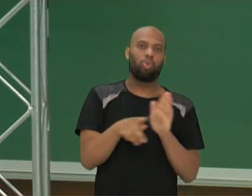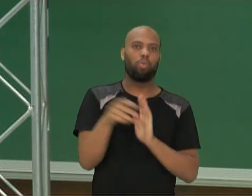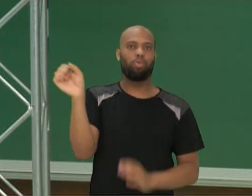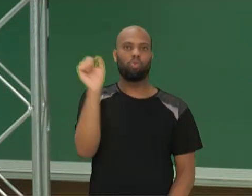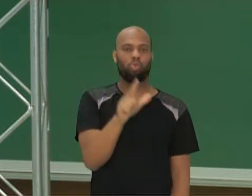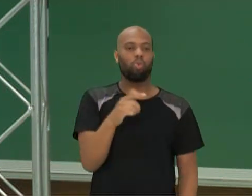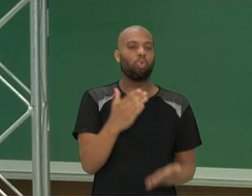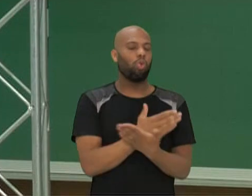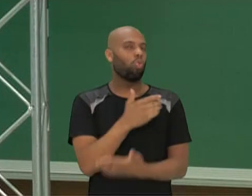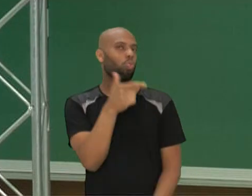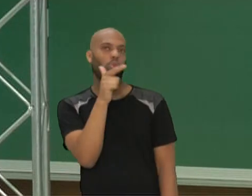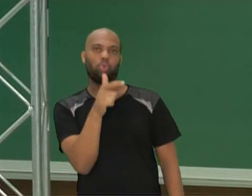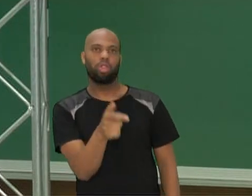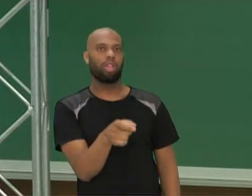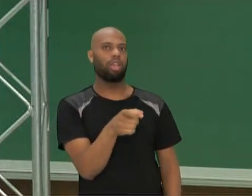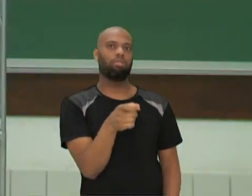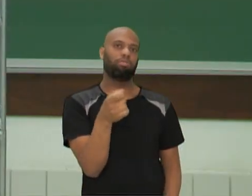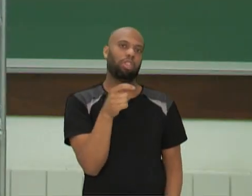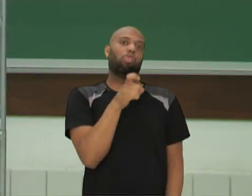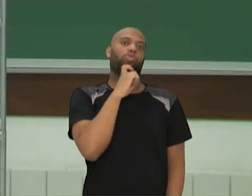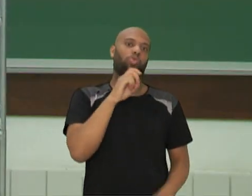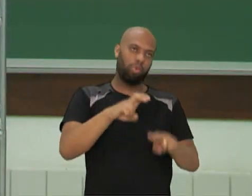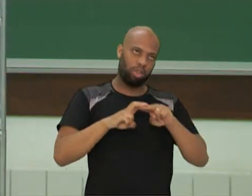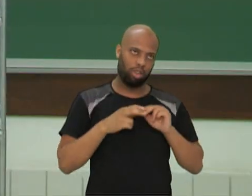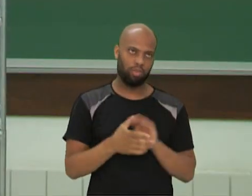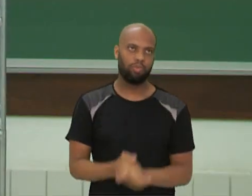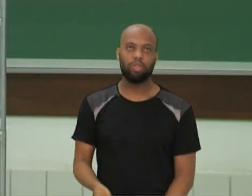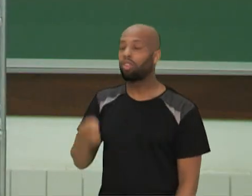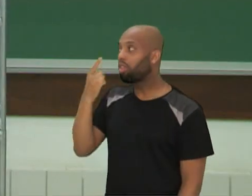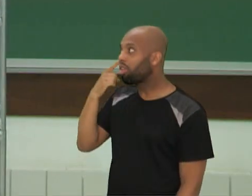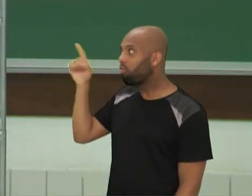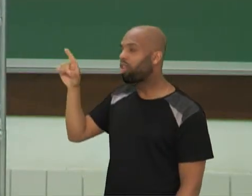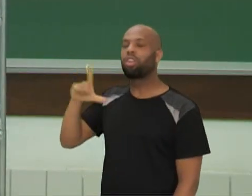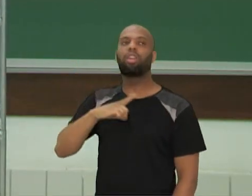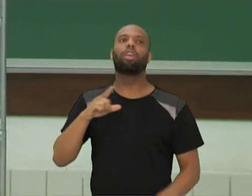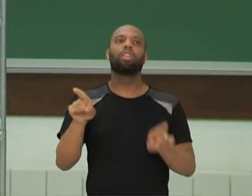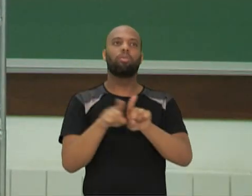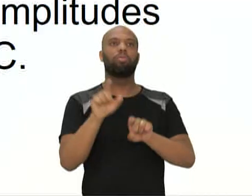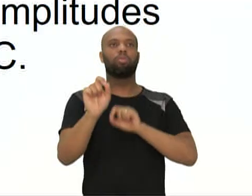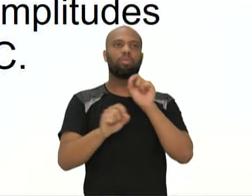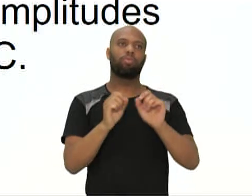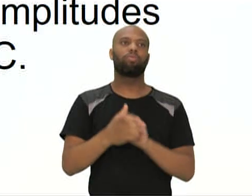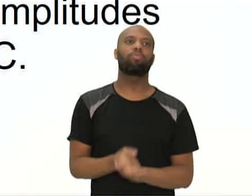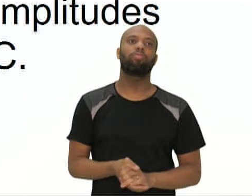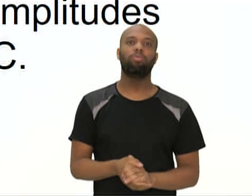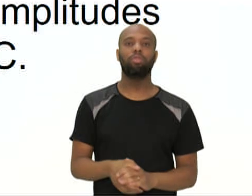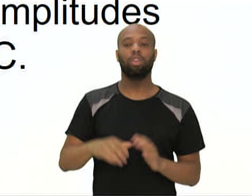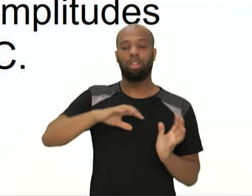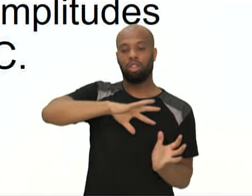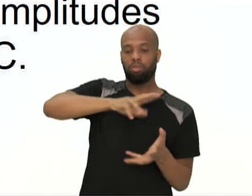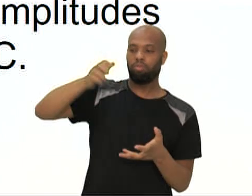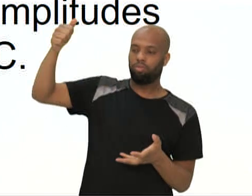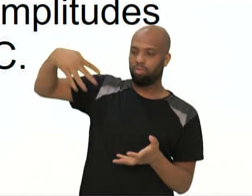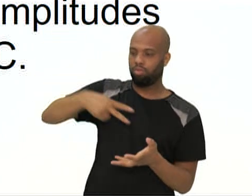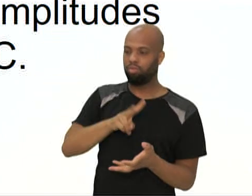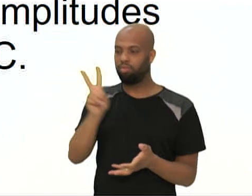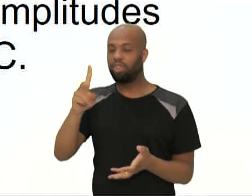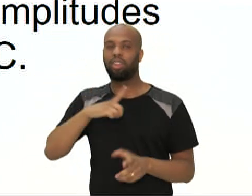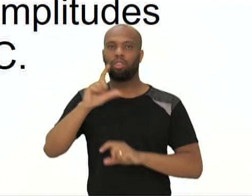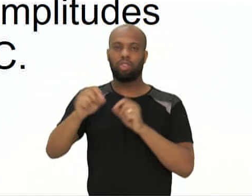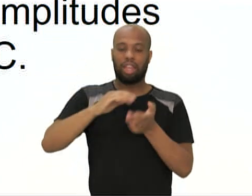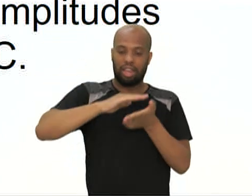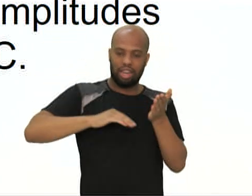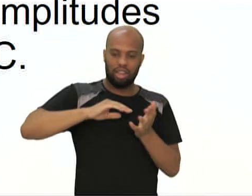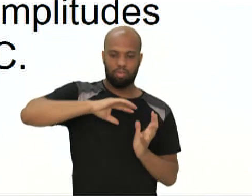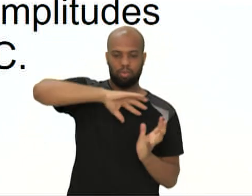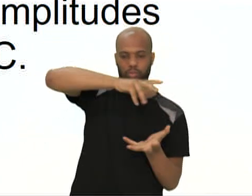áreas que não recebem luz solar. Aqui na tela também vai aparecer para você, o efeito estufa. A atmosfera filtra